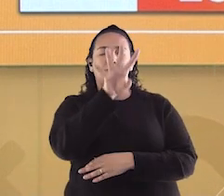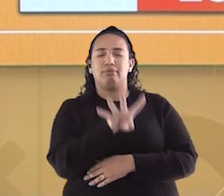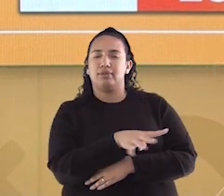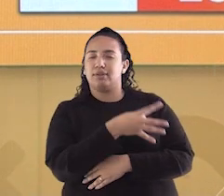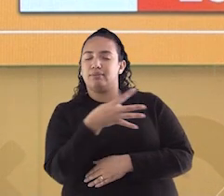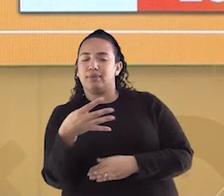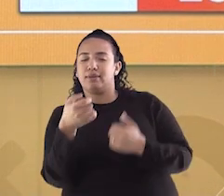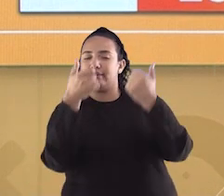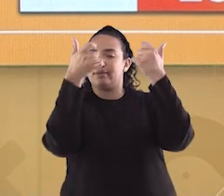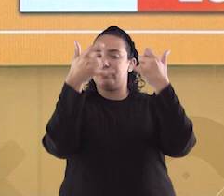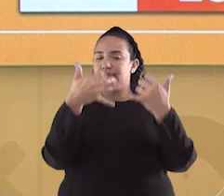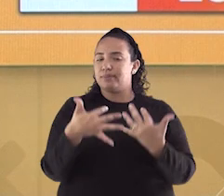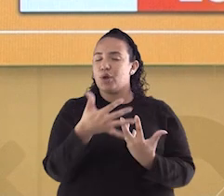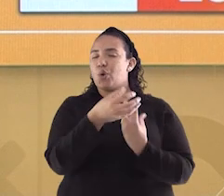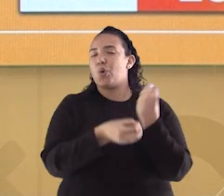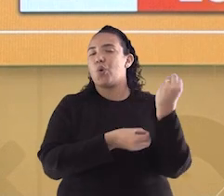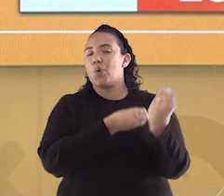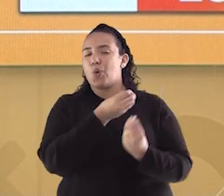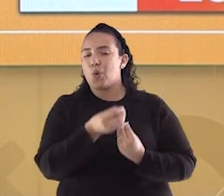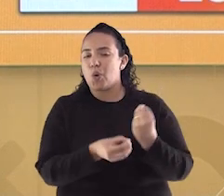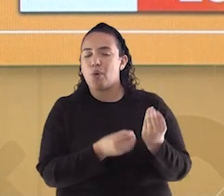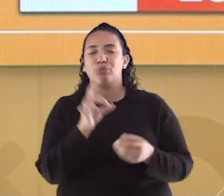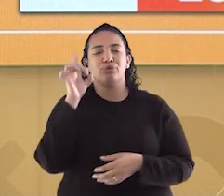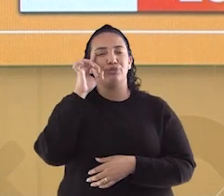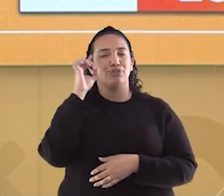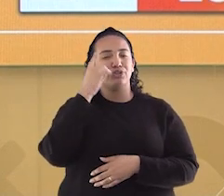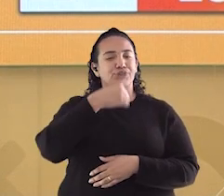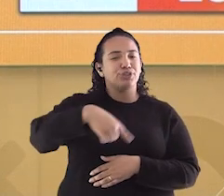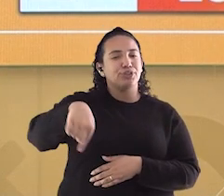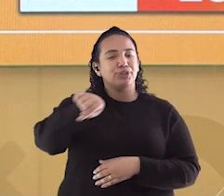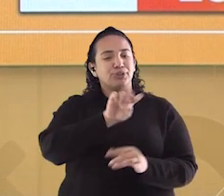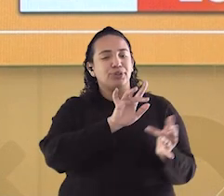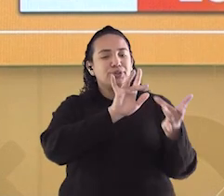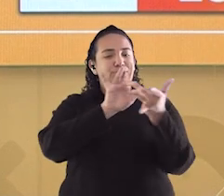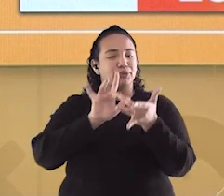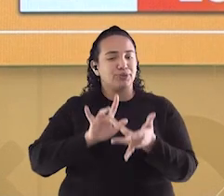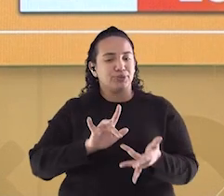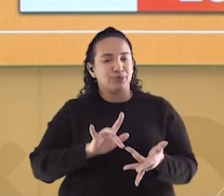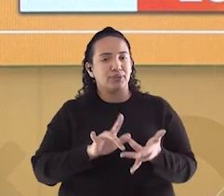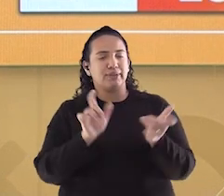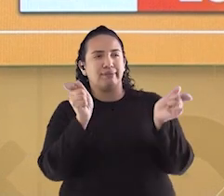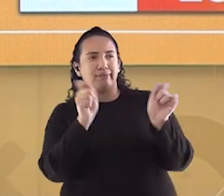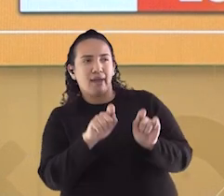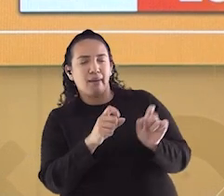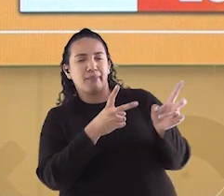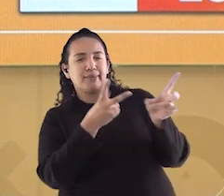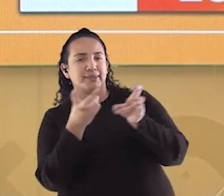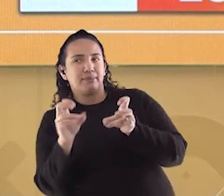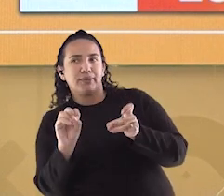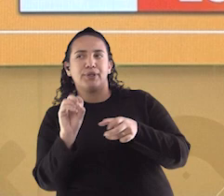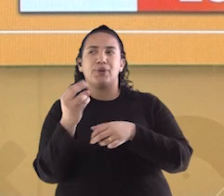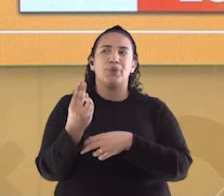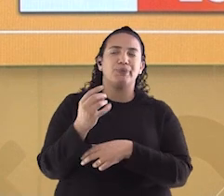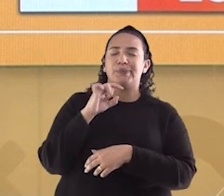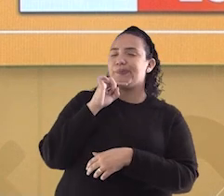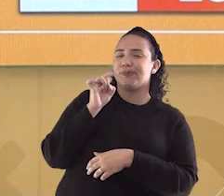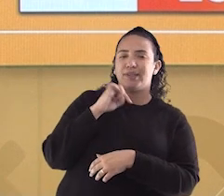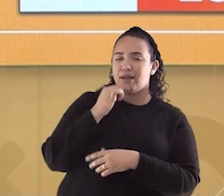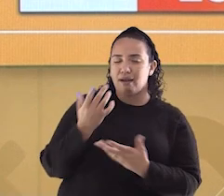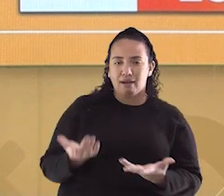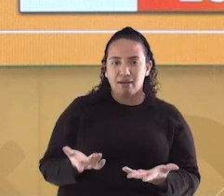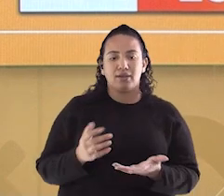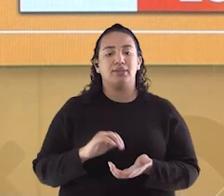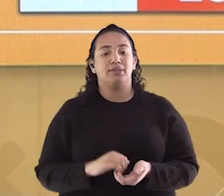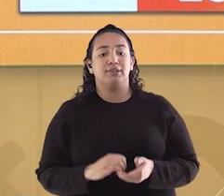tabela para explicar como isso se aplica ao dia a dia, certo? Ondas visíveis ou não. E a gente pode notar que,